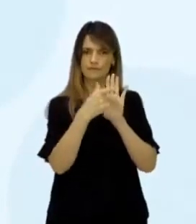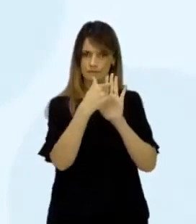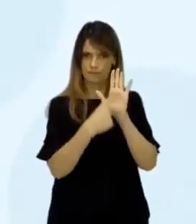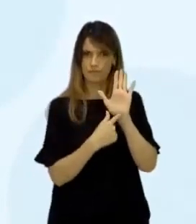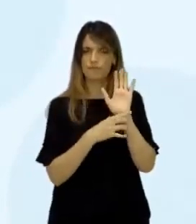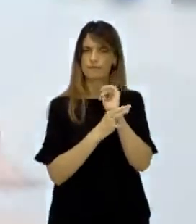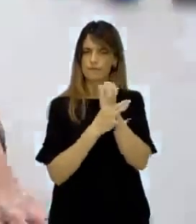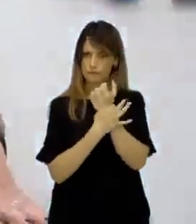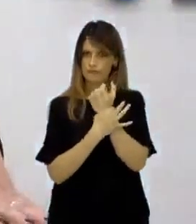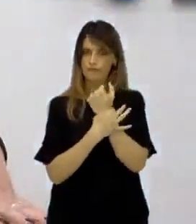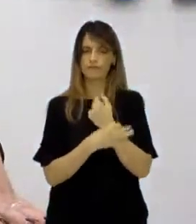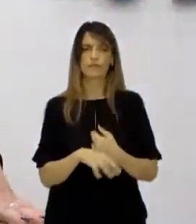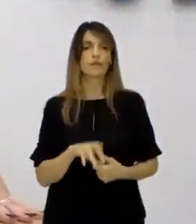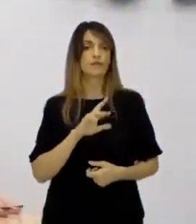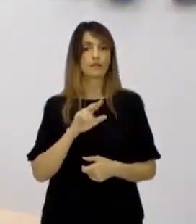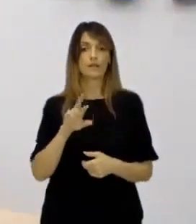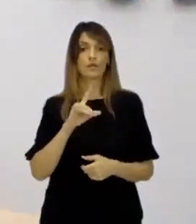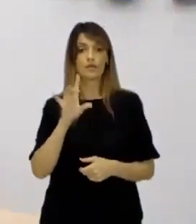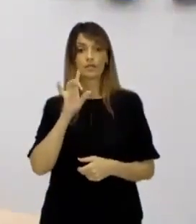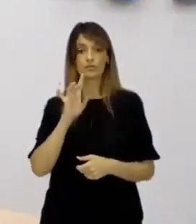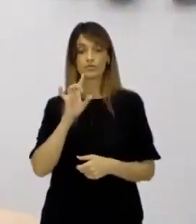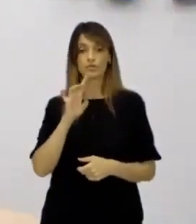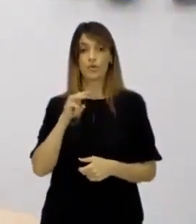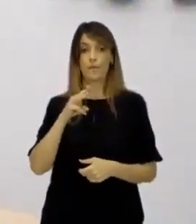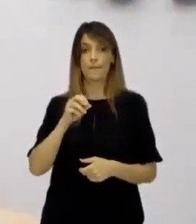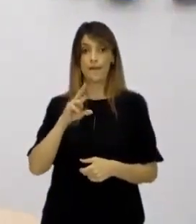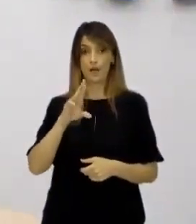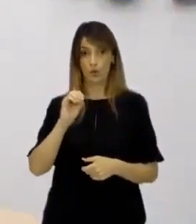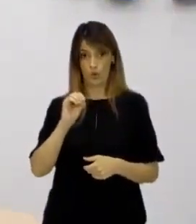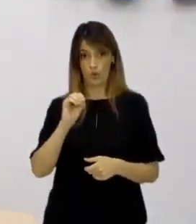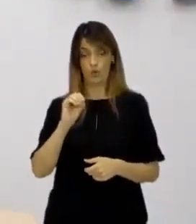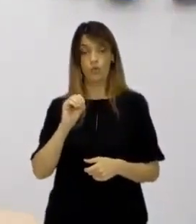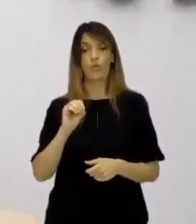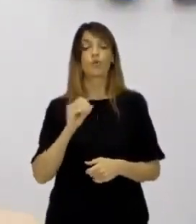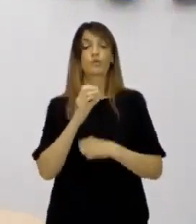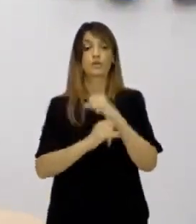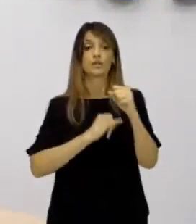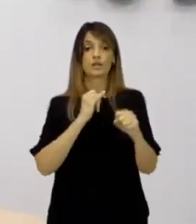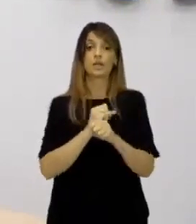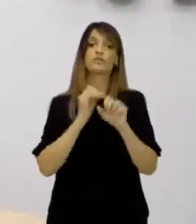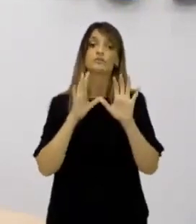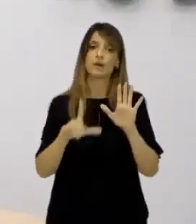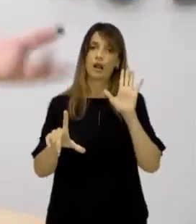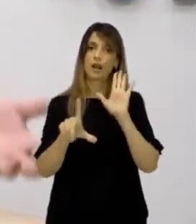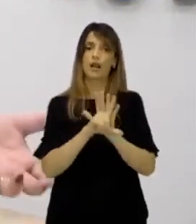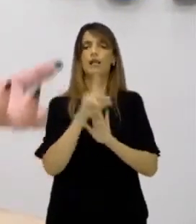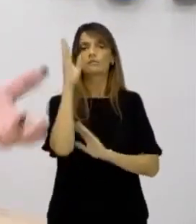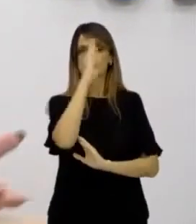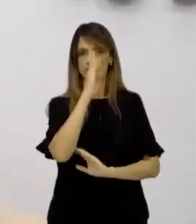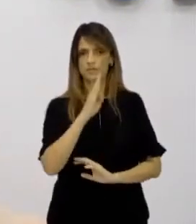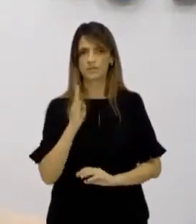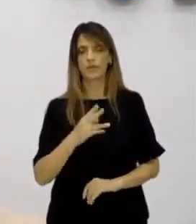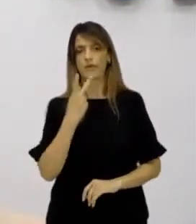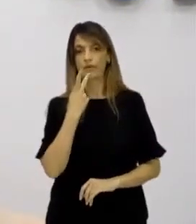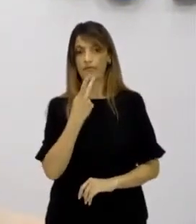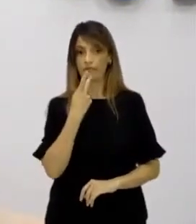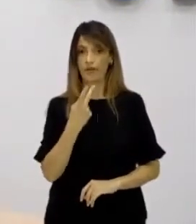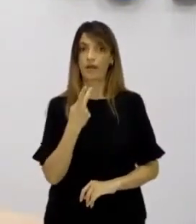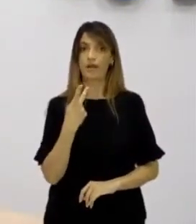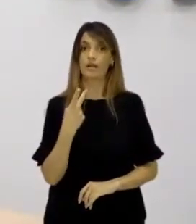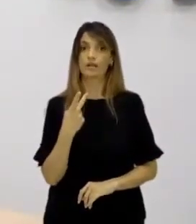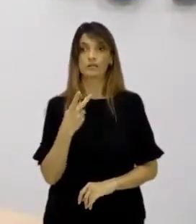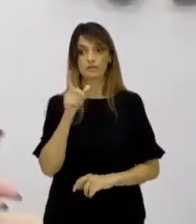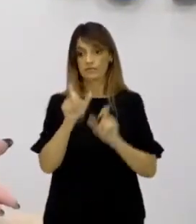tem não só o Marco Civil da Internet, mas as leis brasileiras também, né, que falam sobre esses dados que as pessoas não podem ter